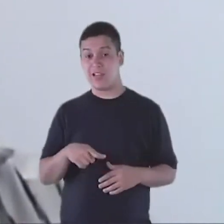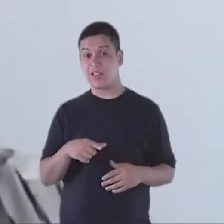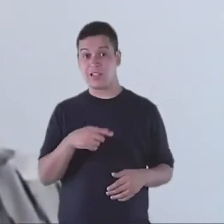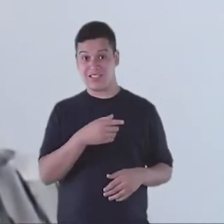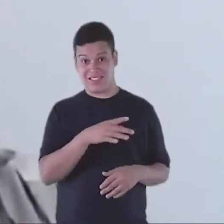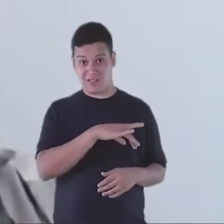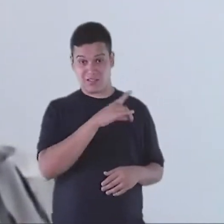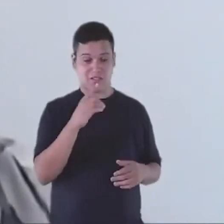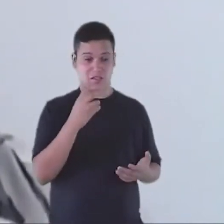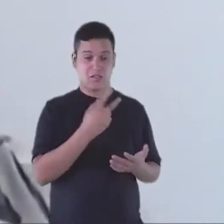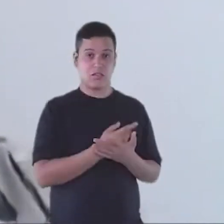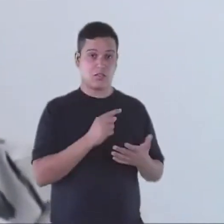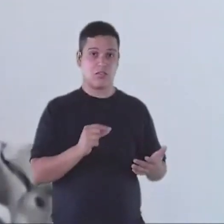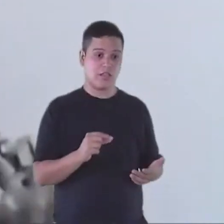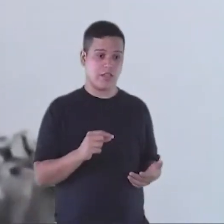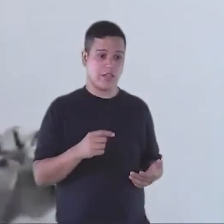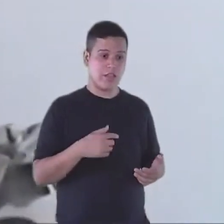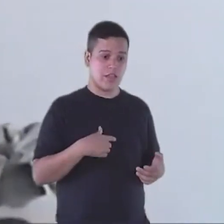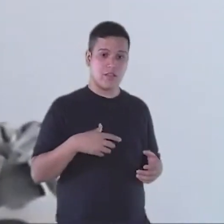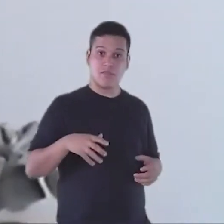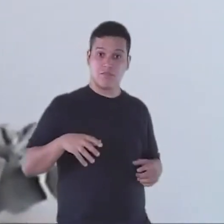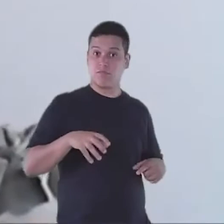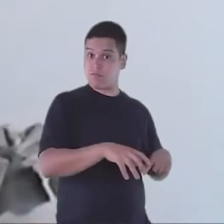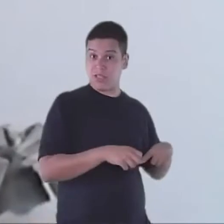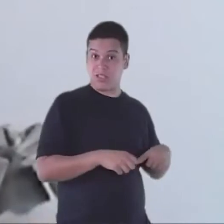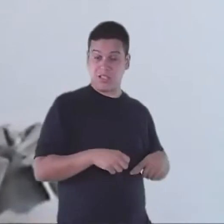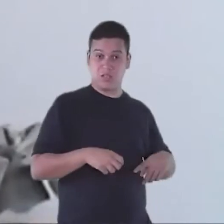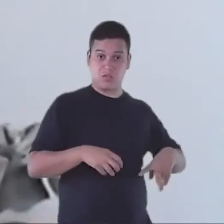pegaram pelas pernas